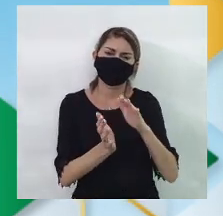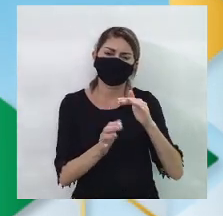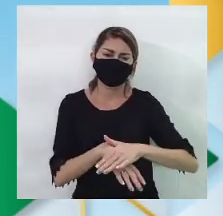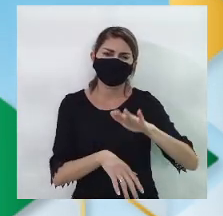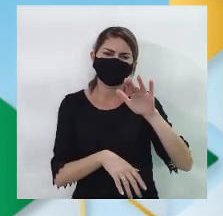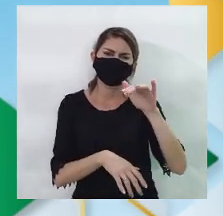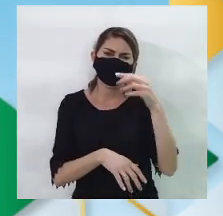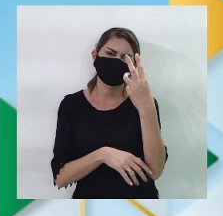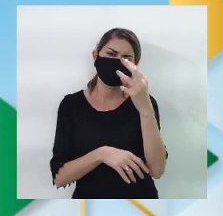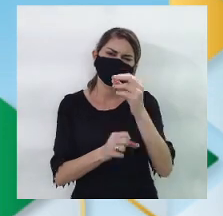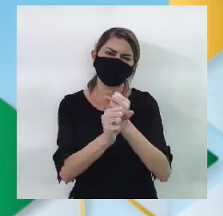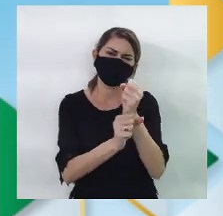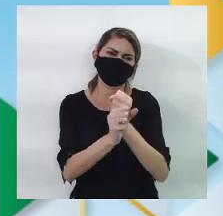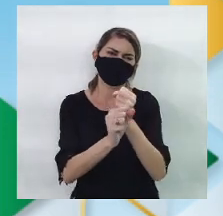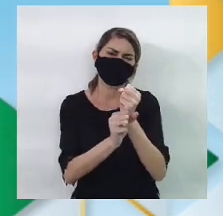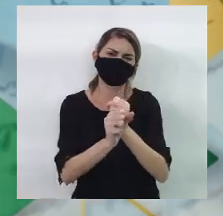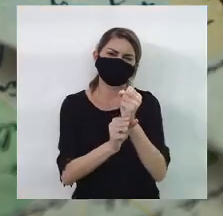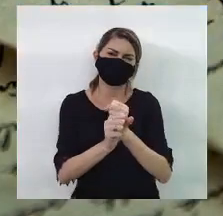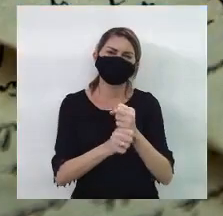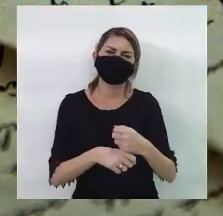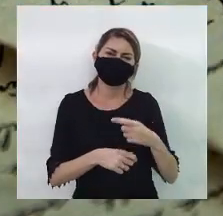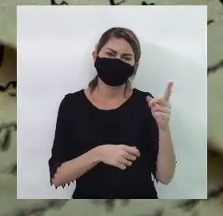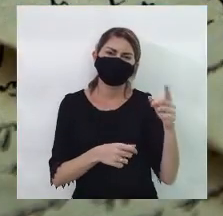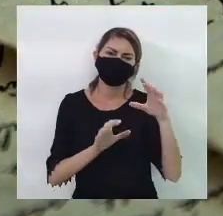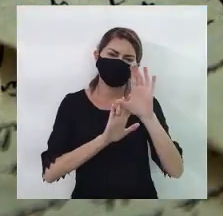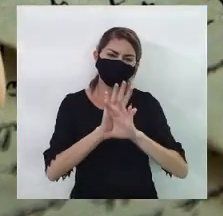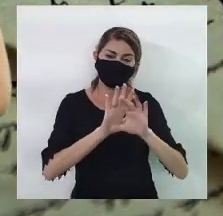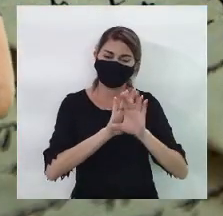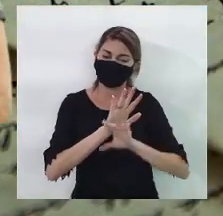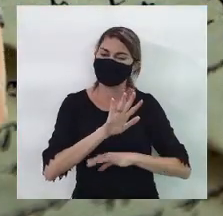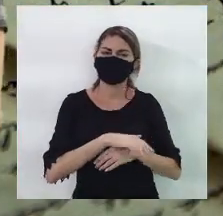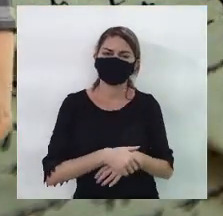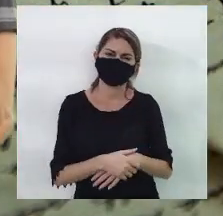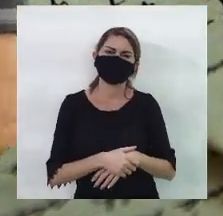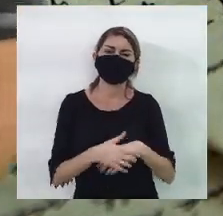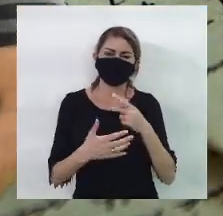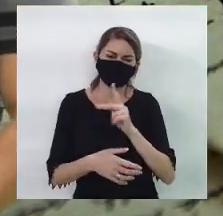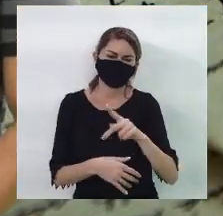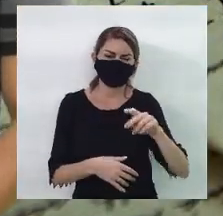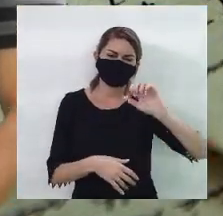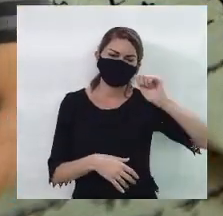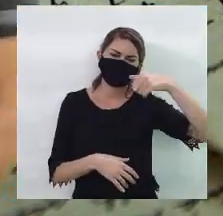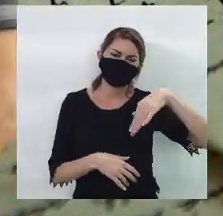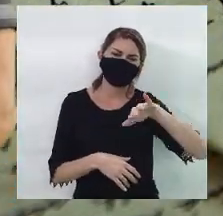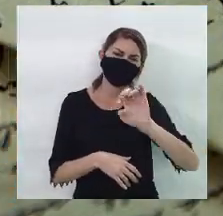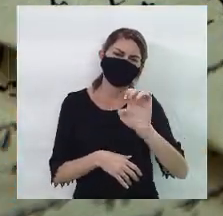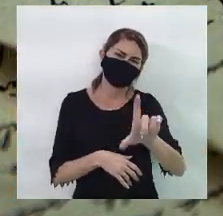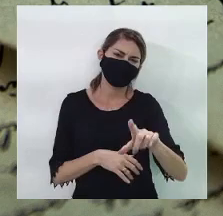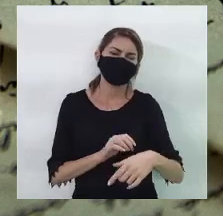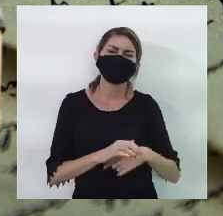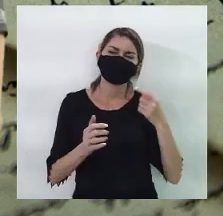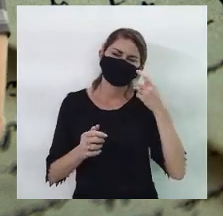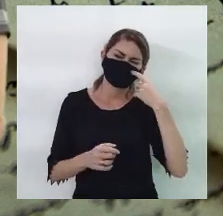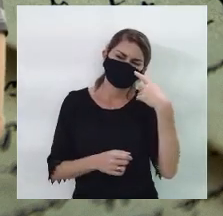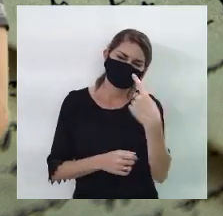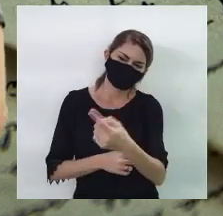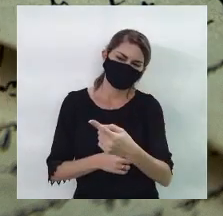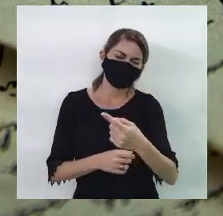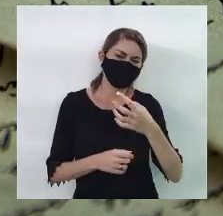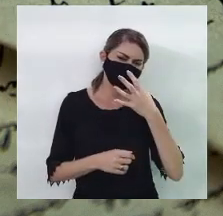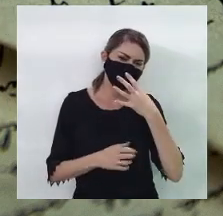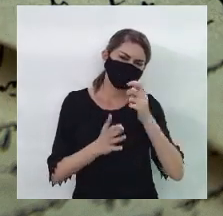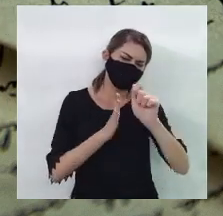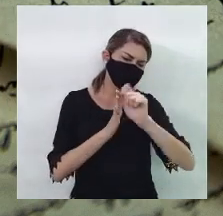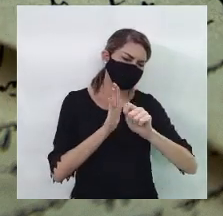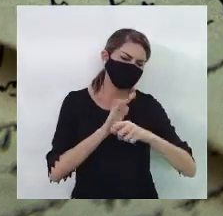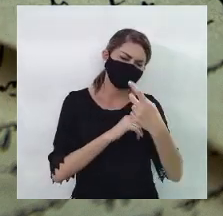mais de 30 anos. E poderia colocar no currículo, foi professora do professor Samuel, certo? Vamos ver aqui um pouco das obras